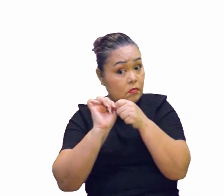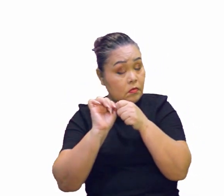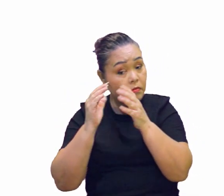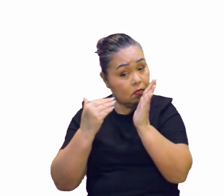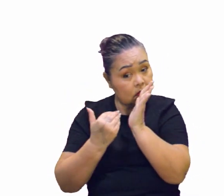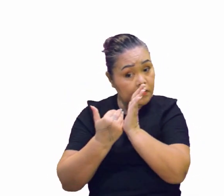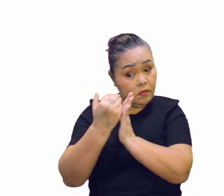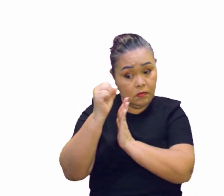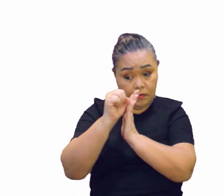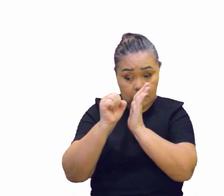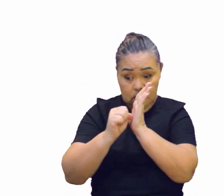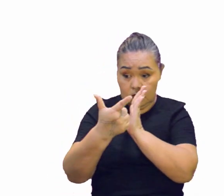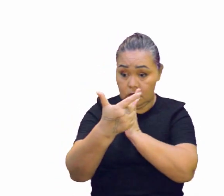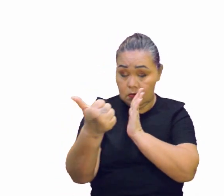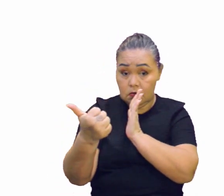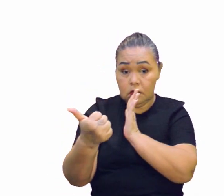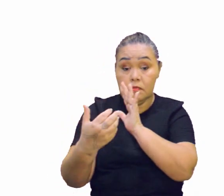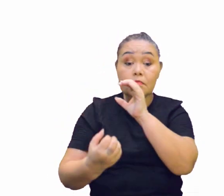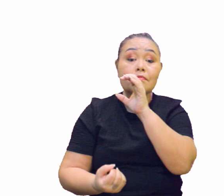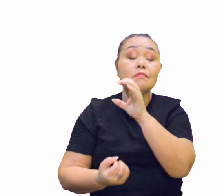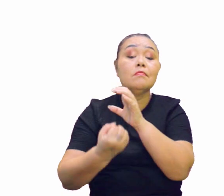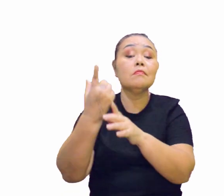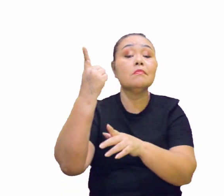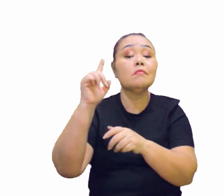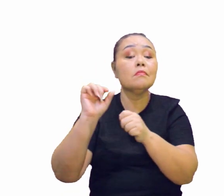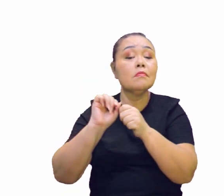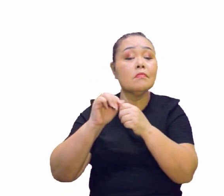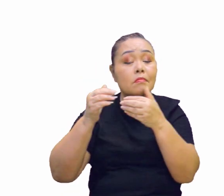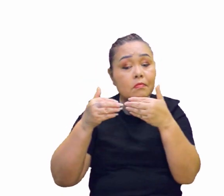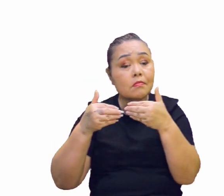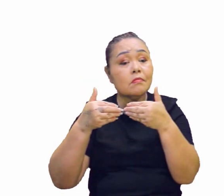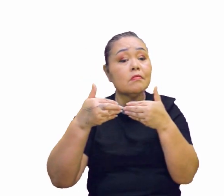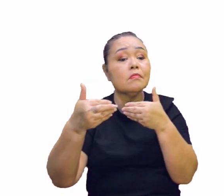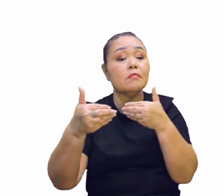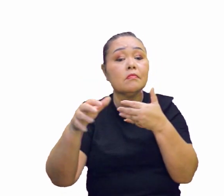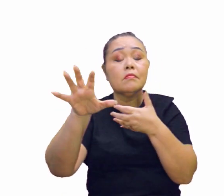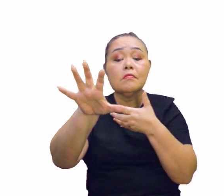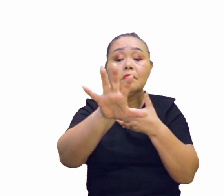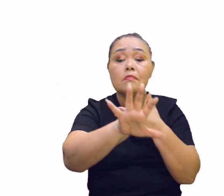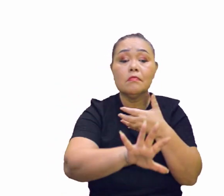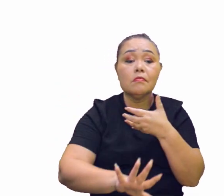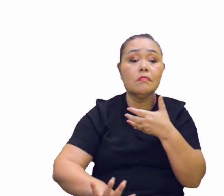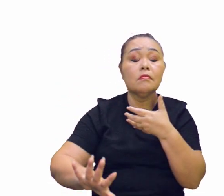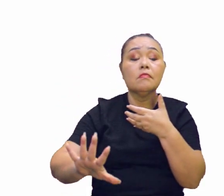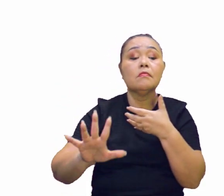no início do século XX, surgiram as primeiras iniciativas